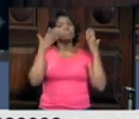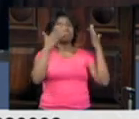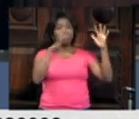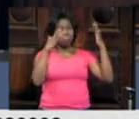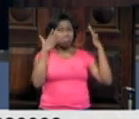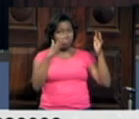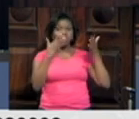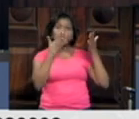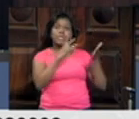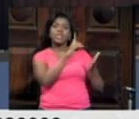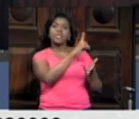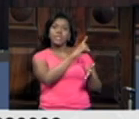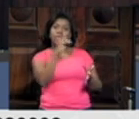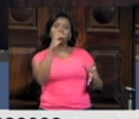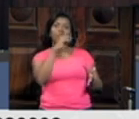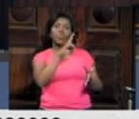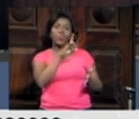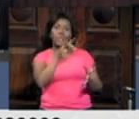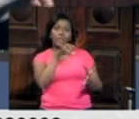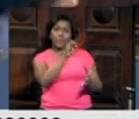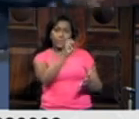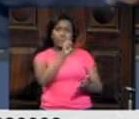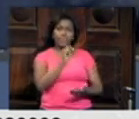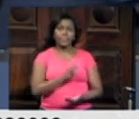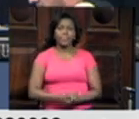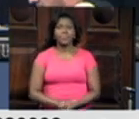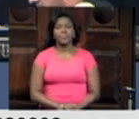ao centenário de Ulisses Guimarães.